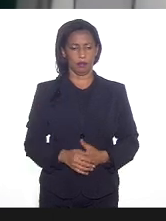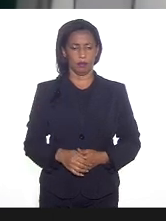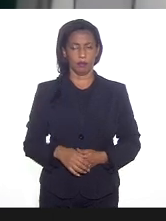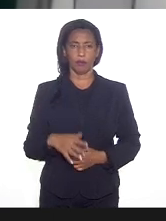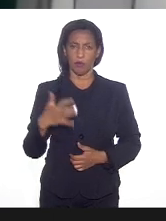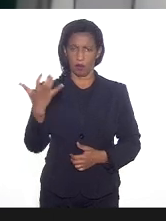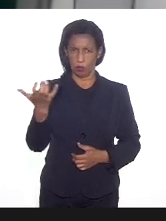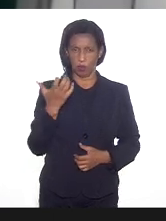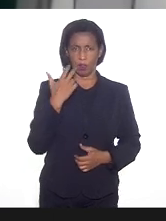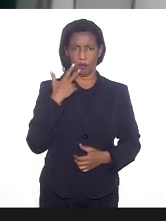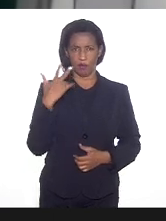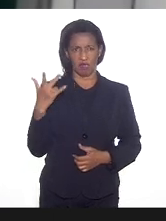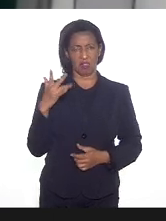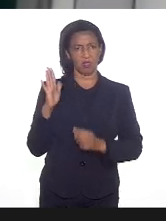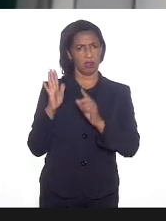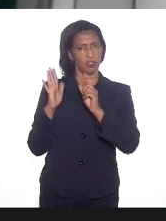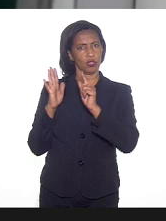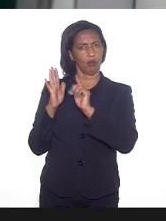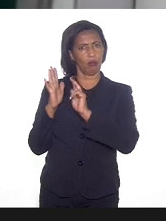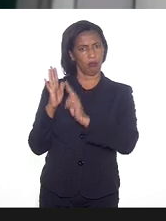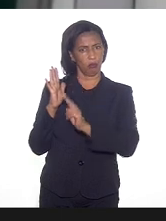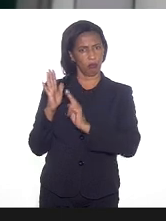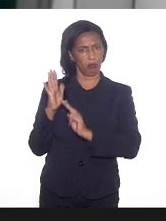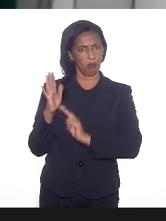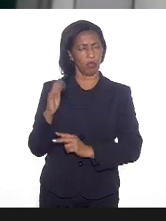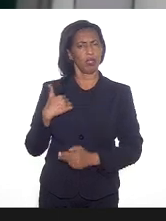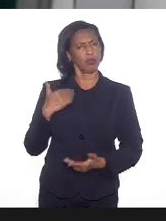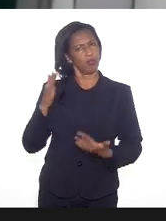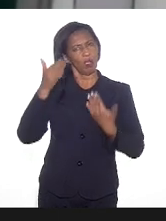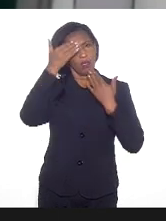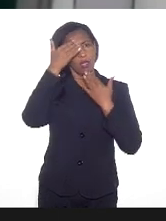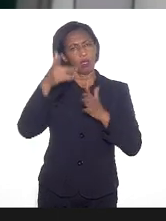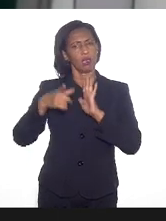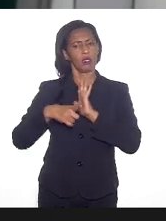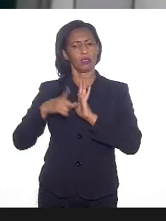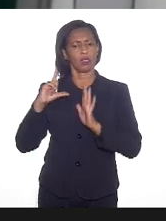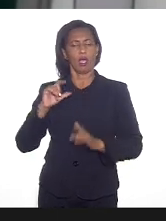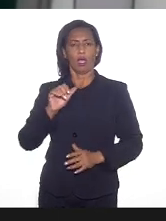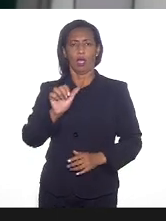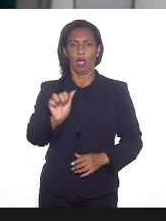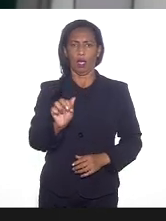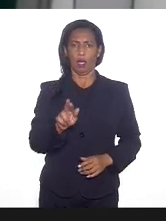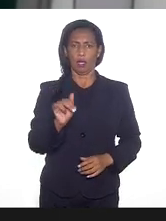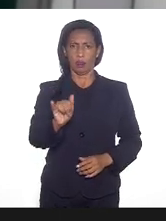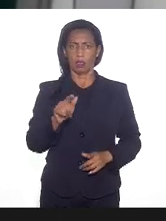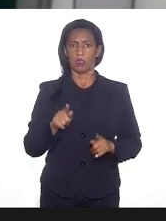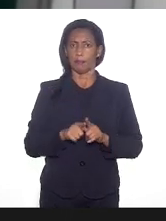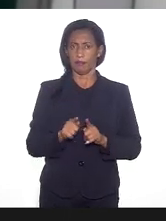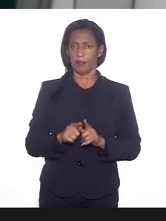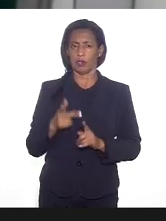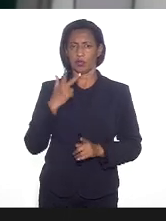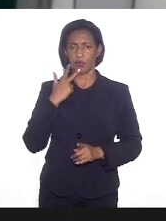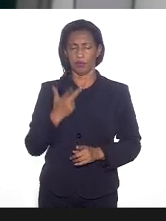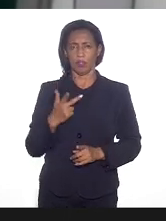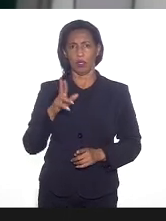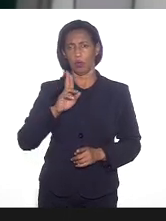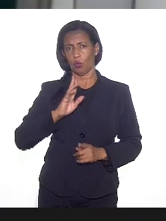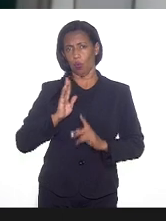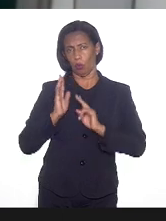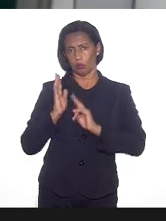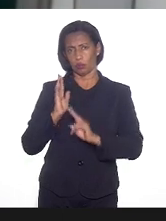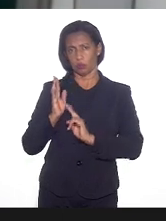que fazer esse destaque nominal. Já tinha agradecido antes ao Ari Paiva, que também ajudou muito, mas já tinha mencionado o nome do